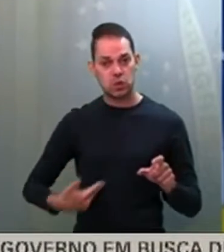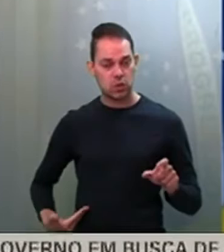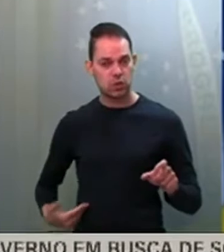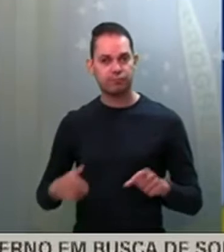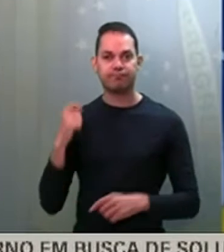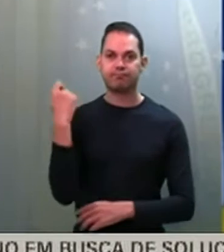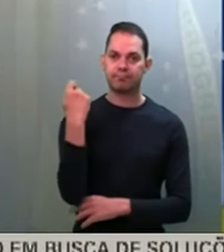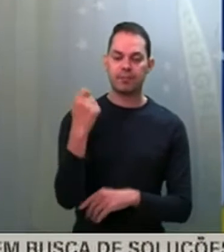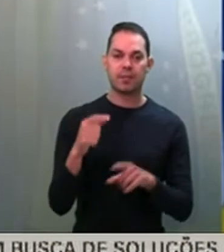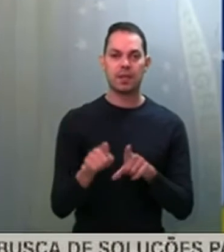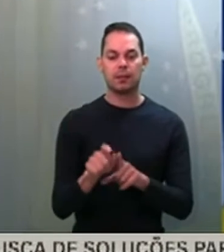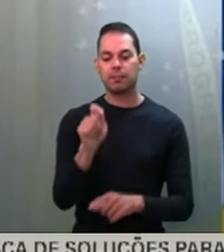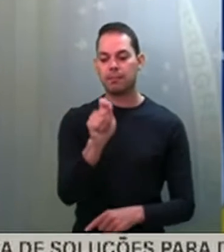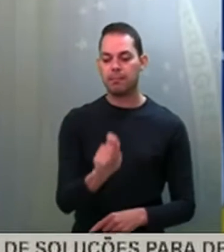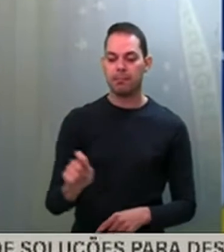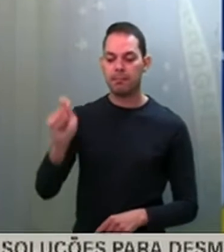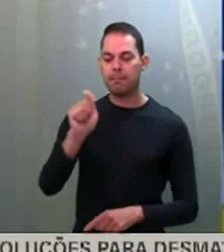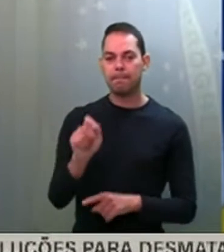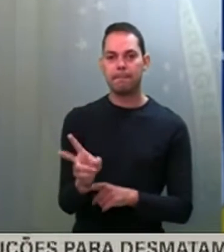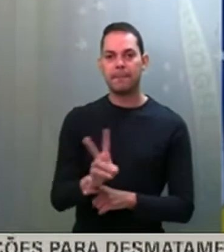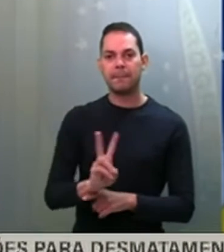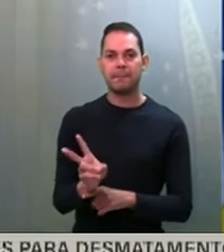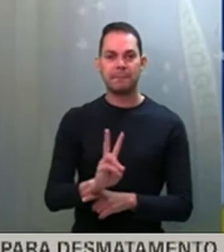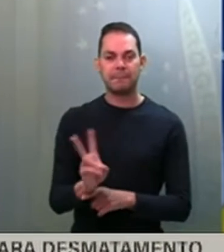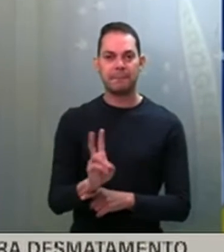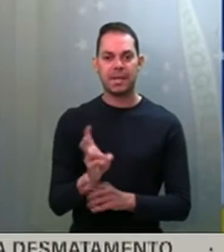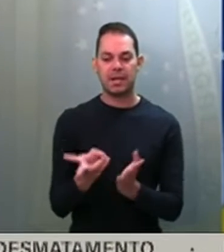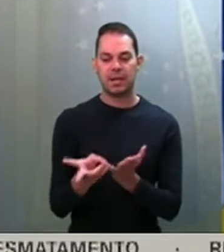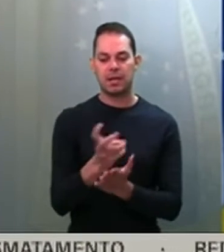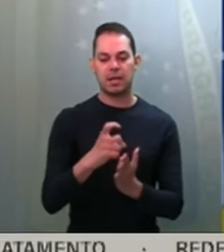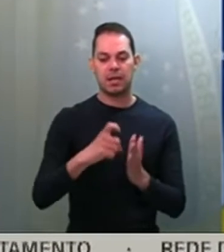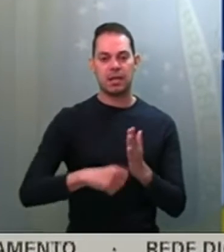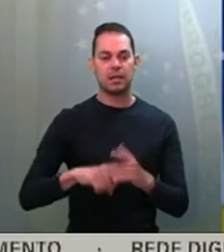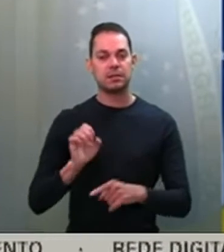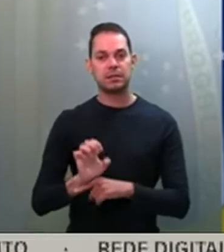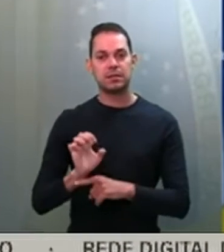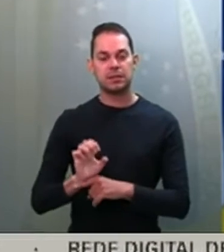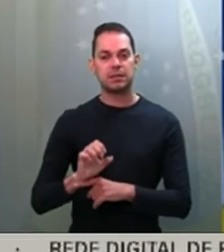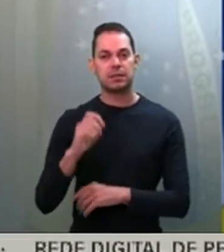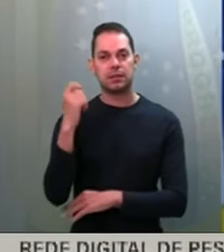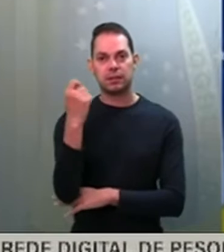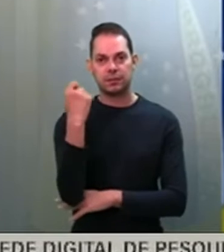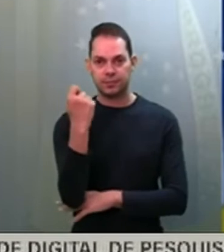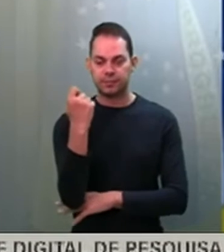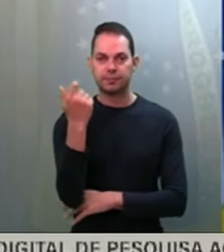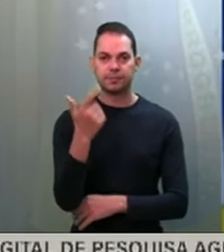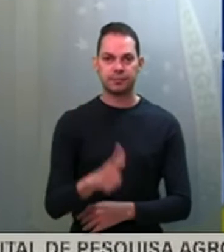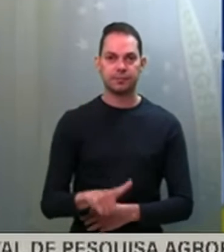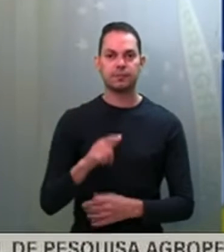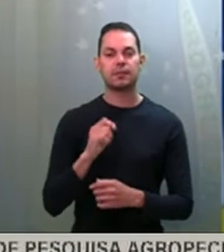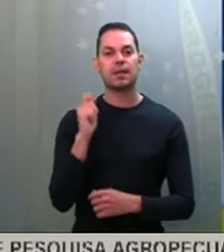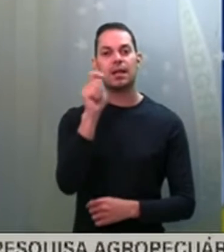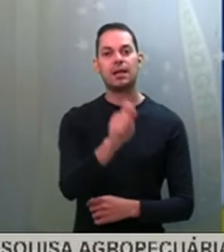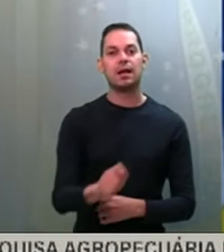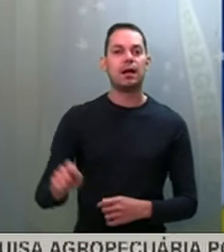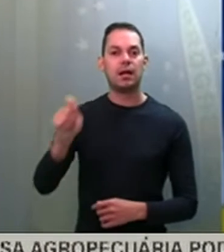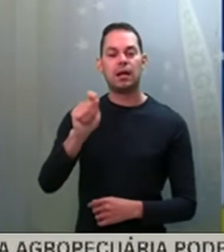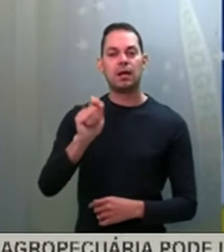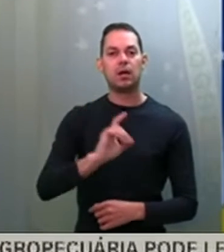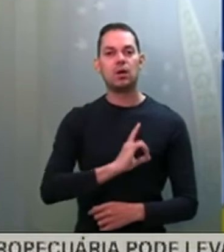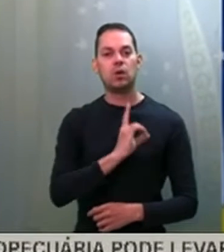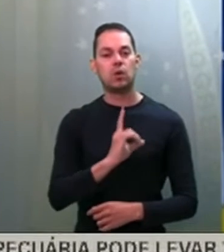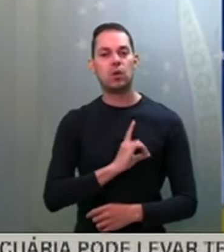Sul Associação dos fiscais de tributos estaduais do Rio Grande do Sul lápis Vec associação dos